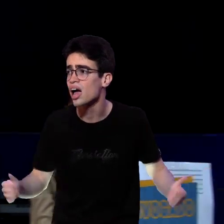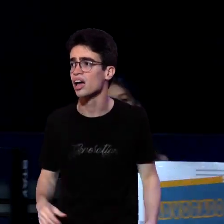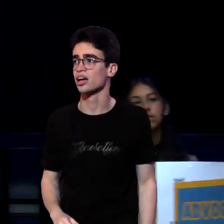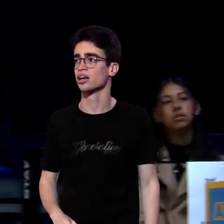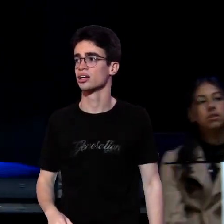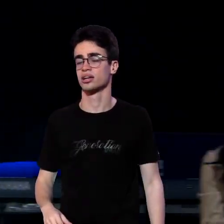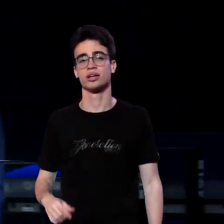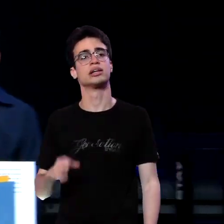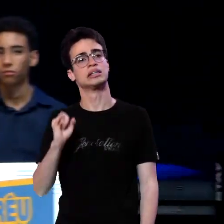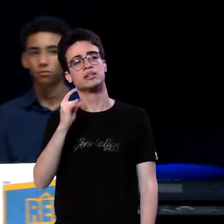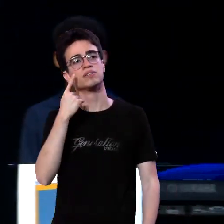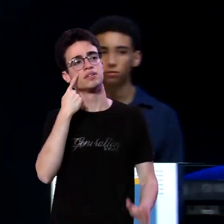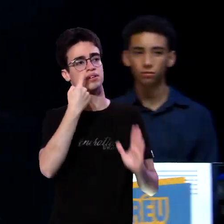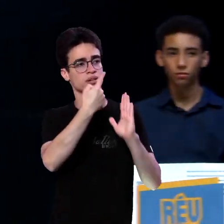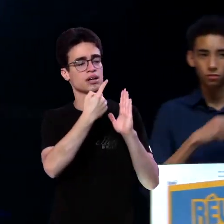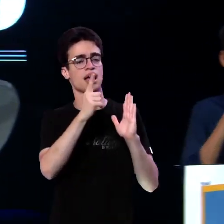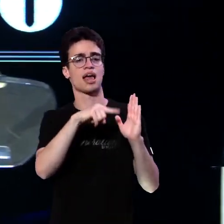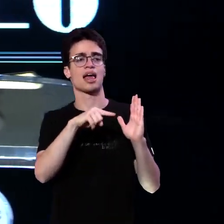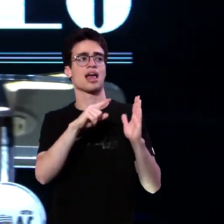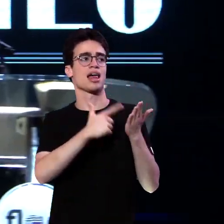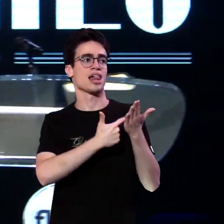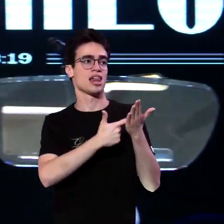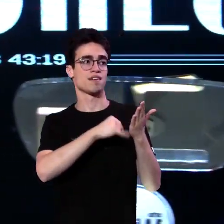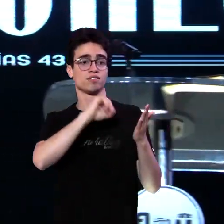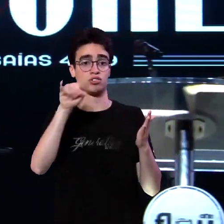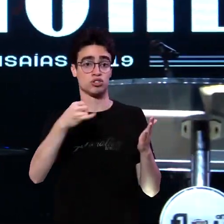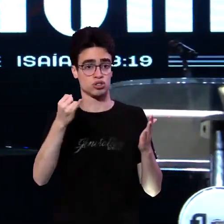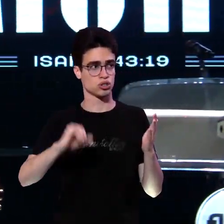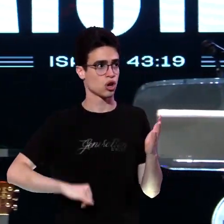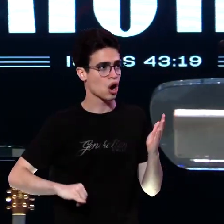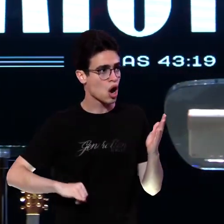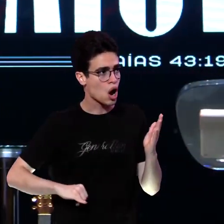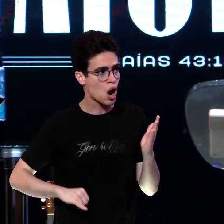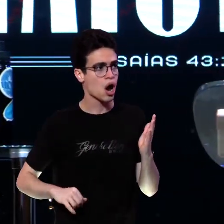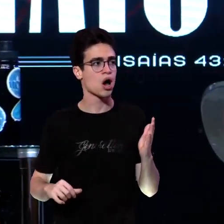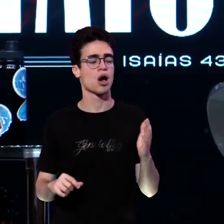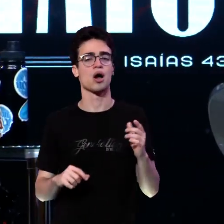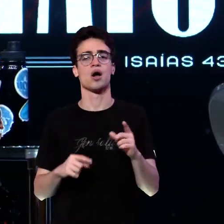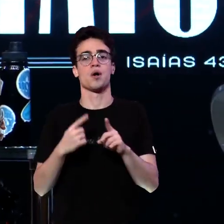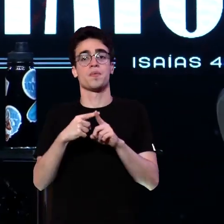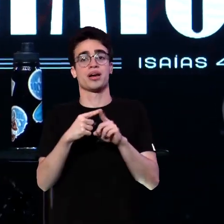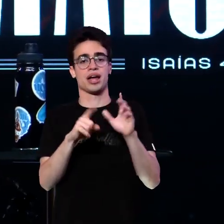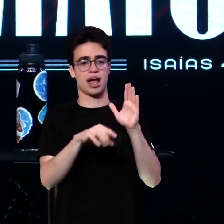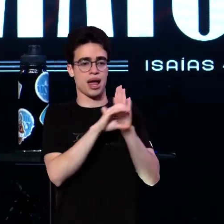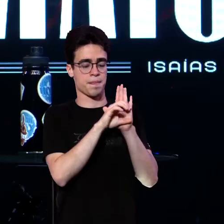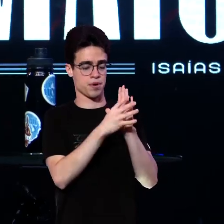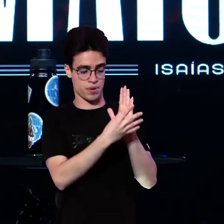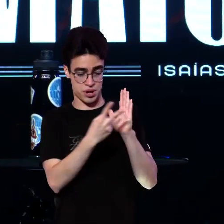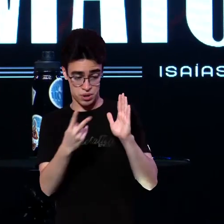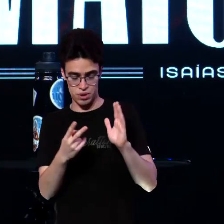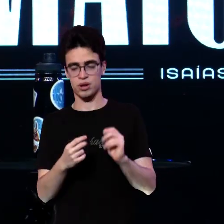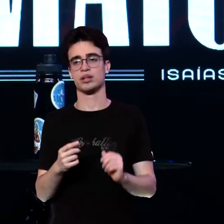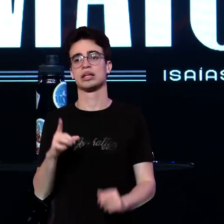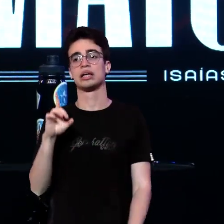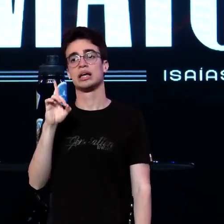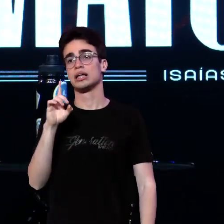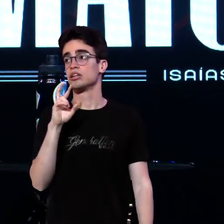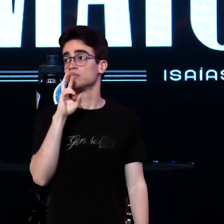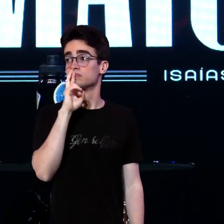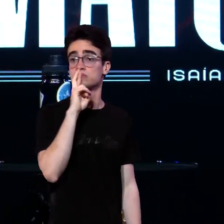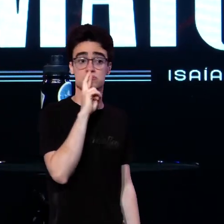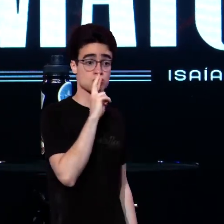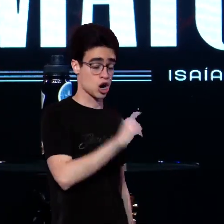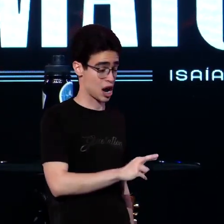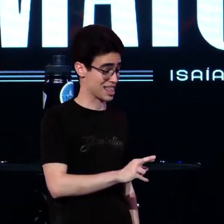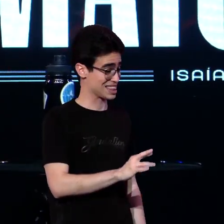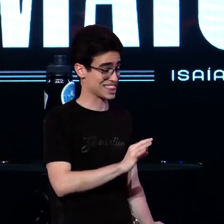de Jó, o livro de Jó, você vai ficar agoniado. Porque até o capítulo 42, que é o último, Deus não fala absolutamente nada do